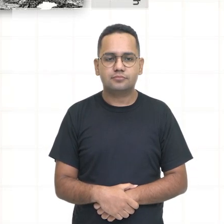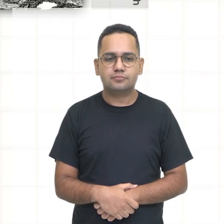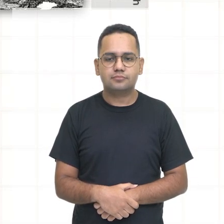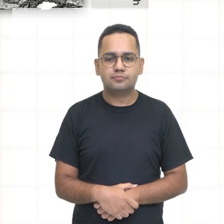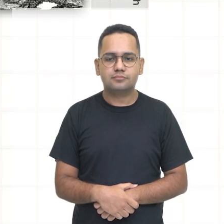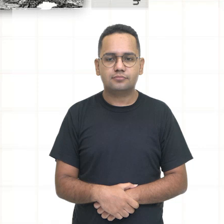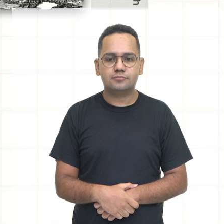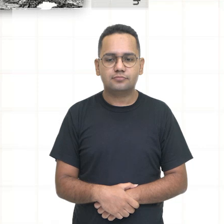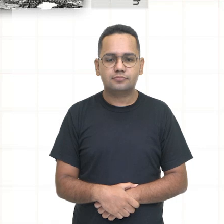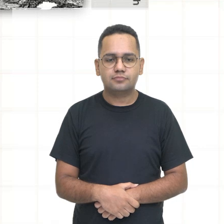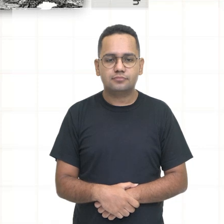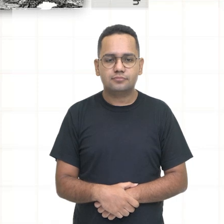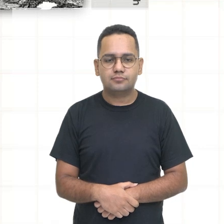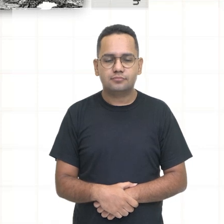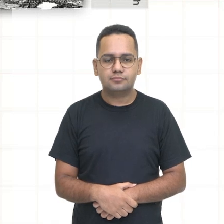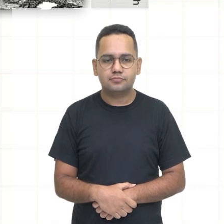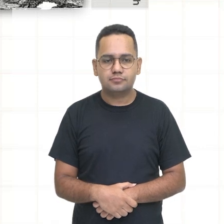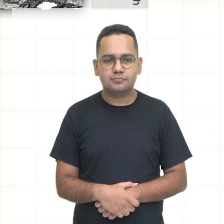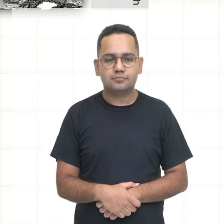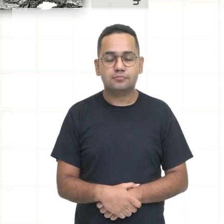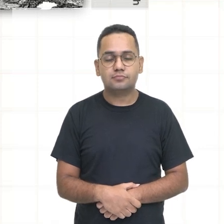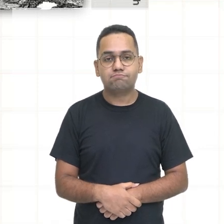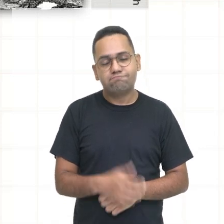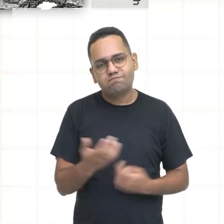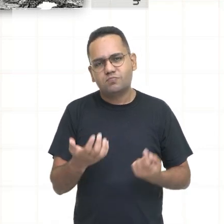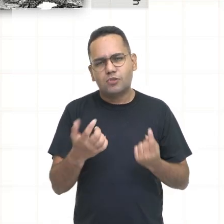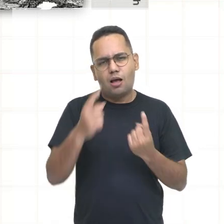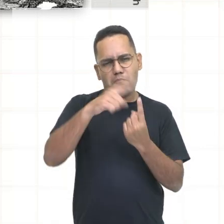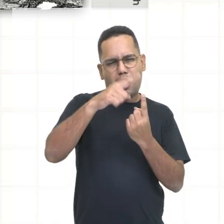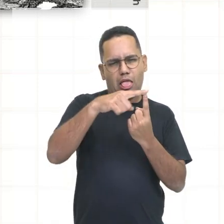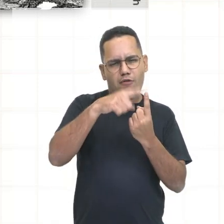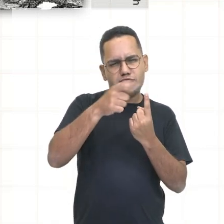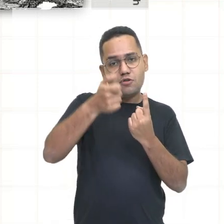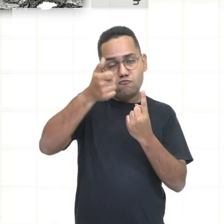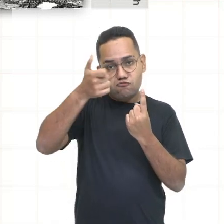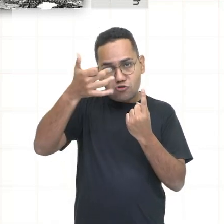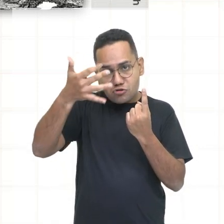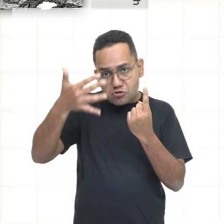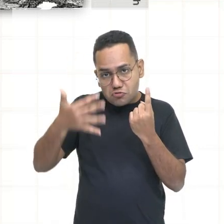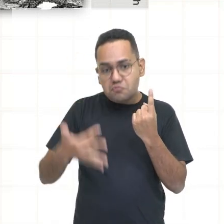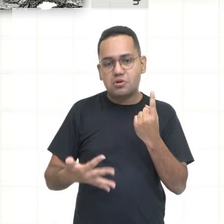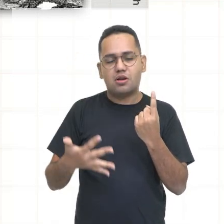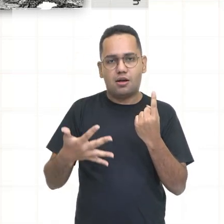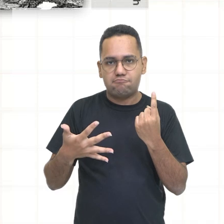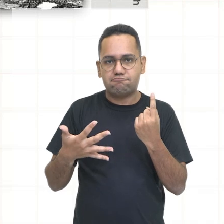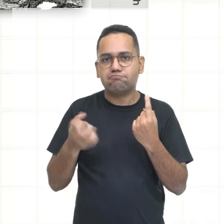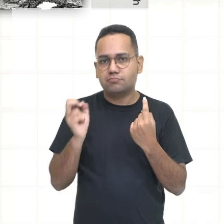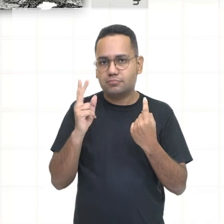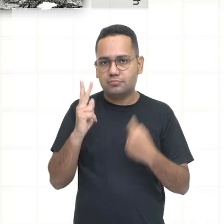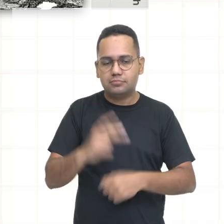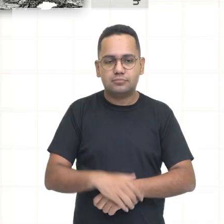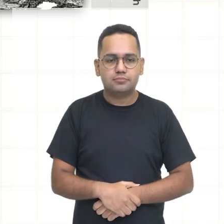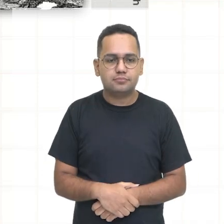essa palavra para a gente destrinchar e entender um pouquinho sobre o que estava acontecendo na Europa naquele momento.